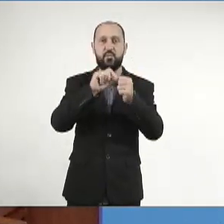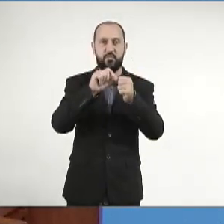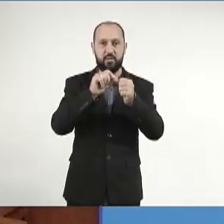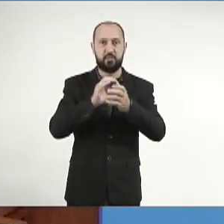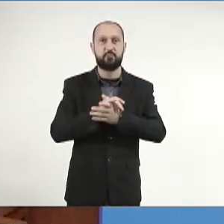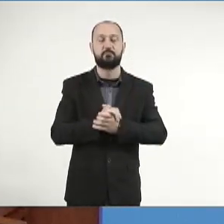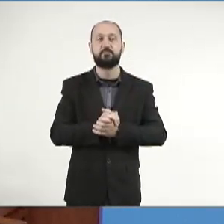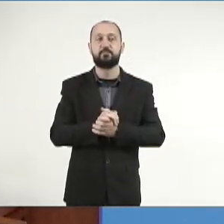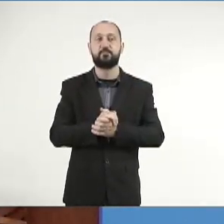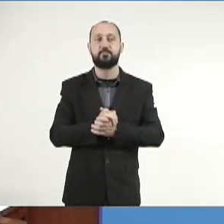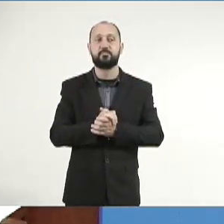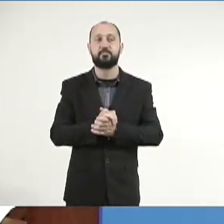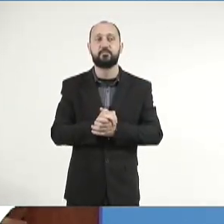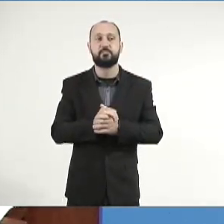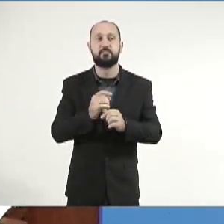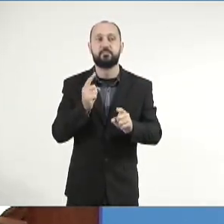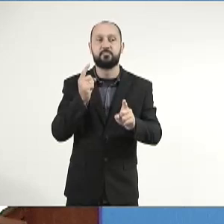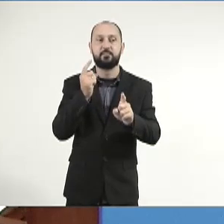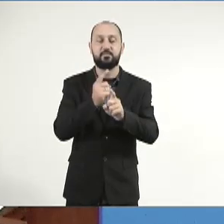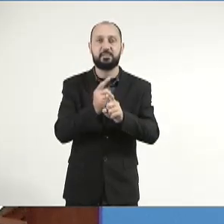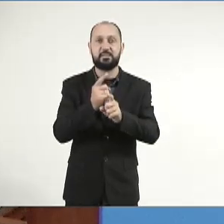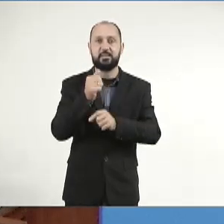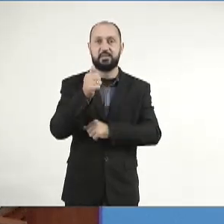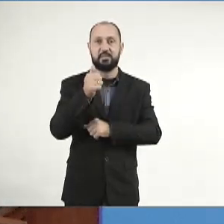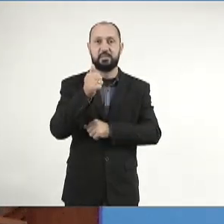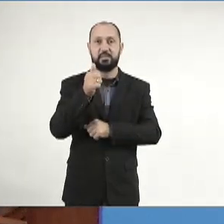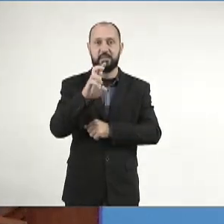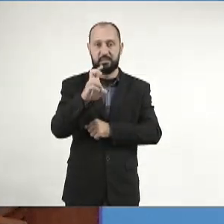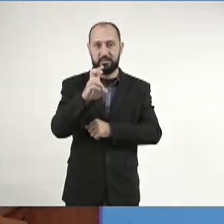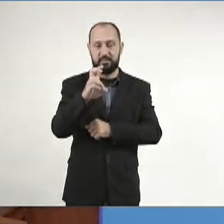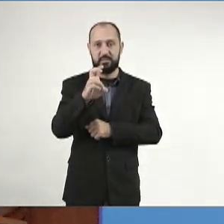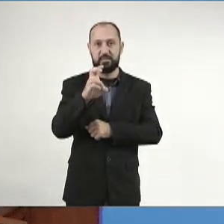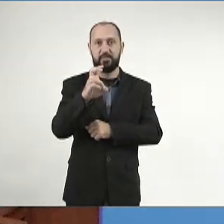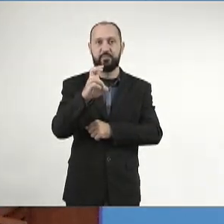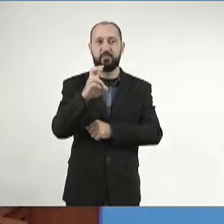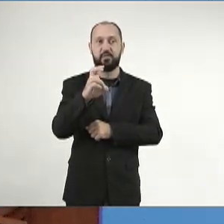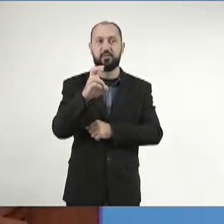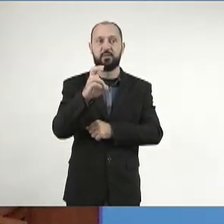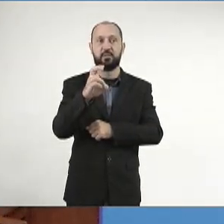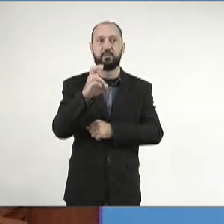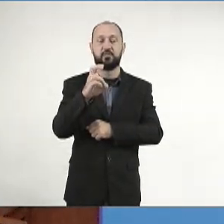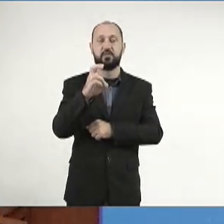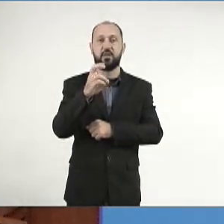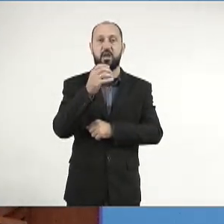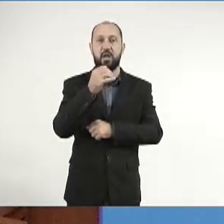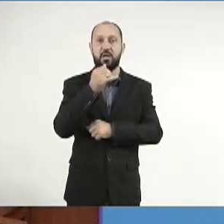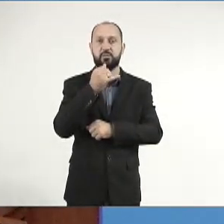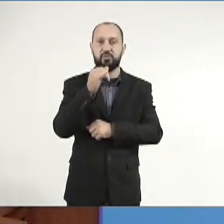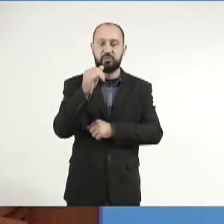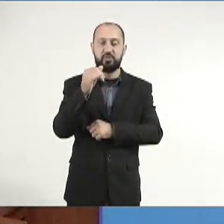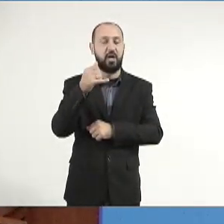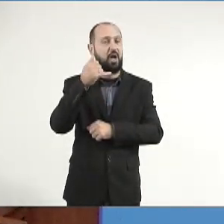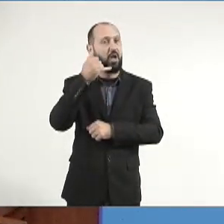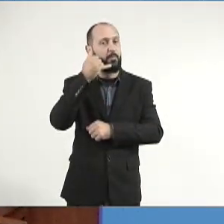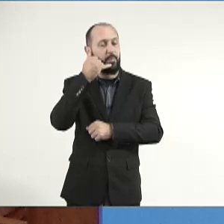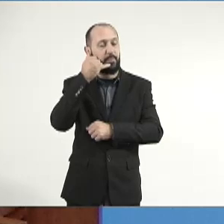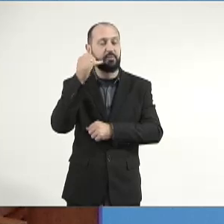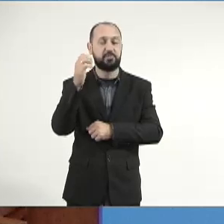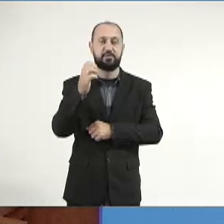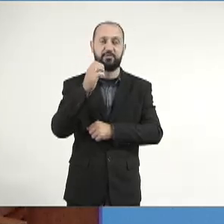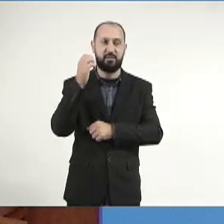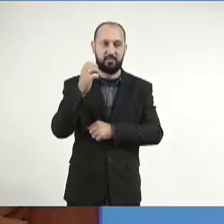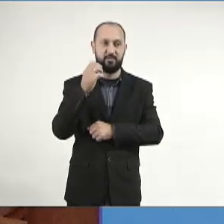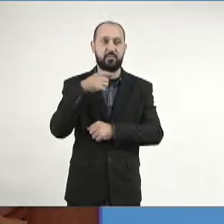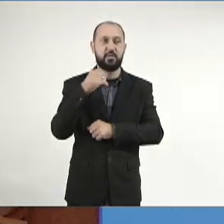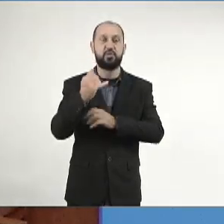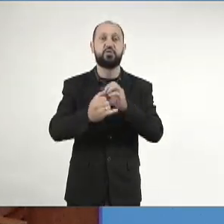operação, foram identificadas 15 operadoras de telefonia, as provedoras